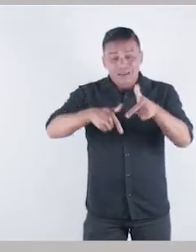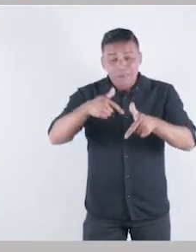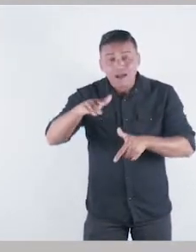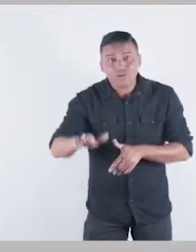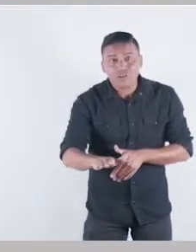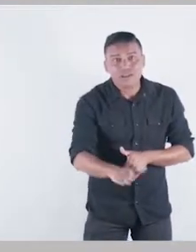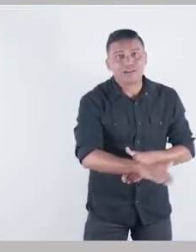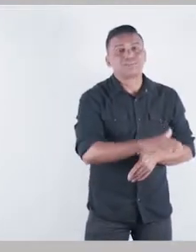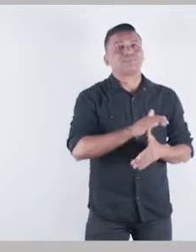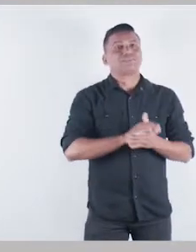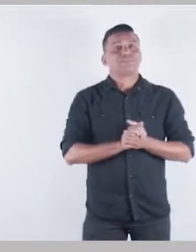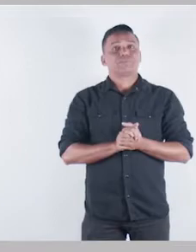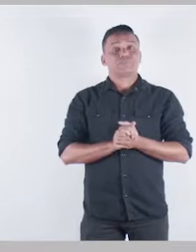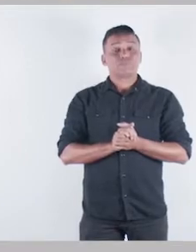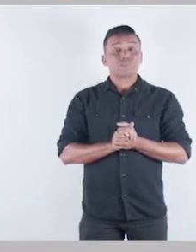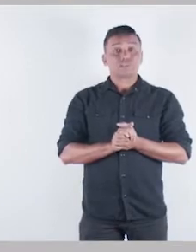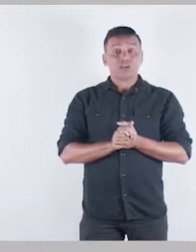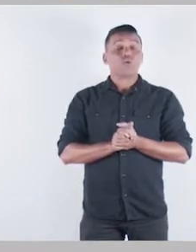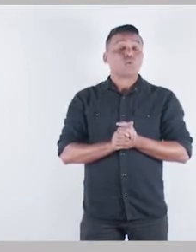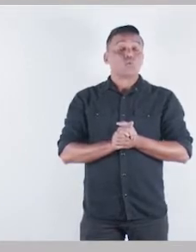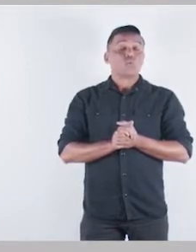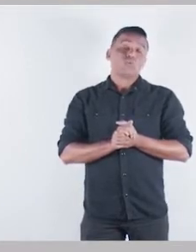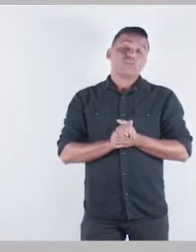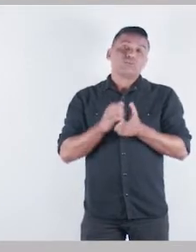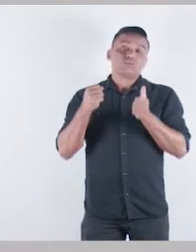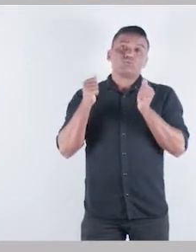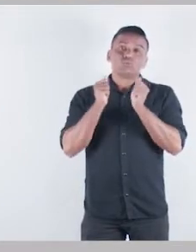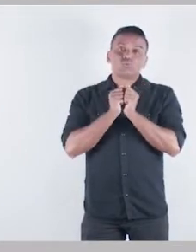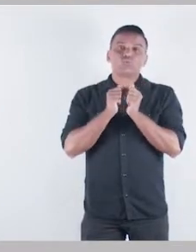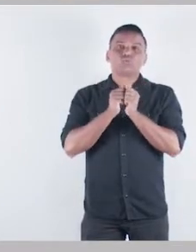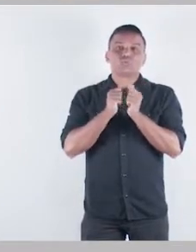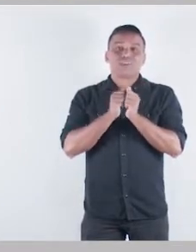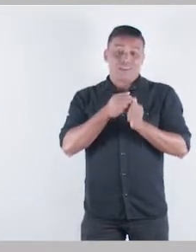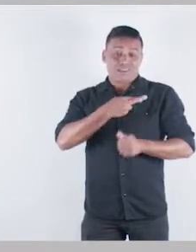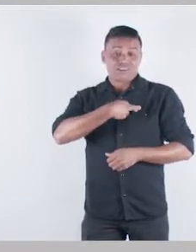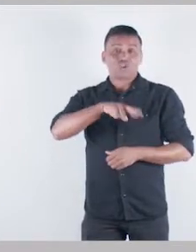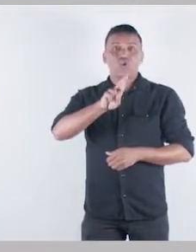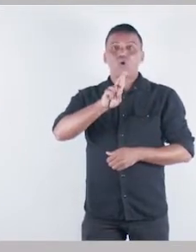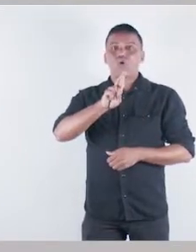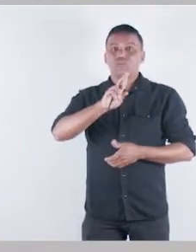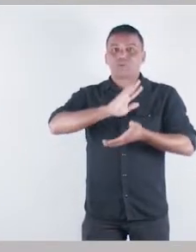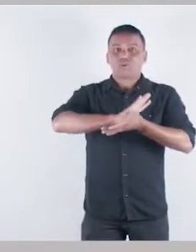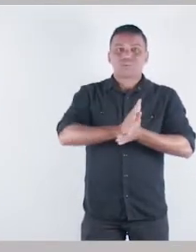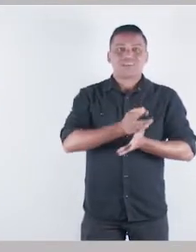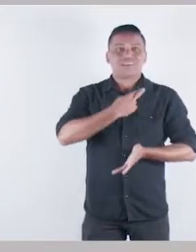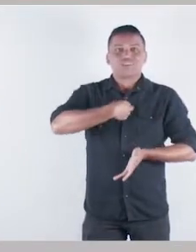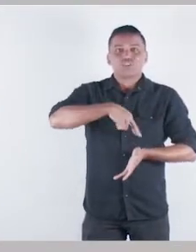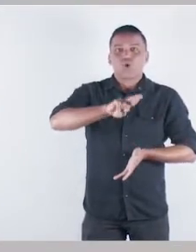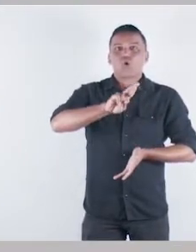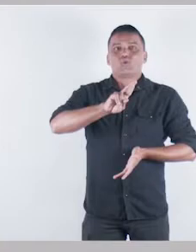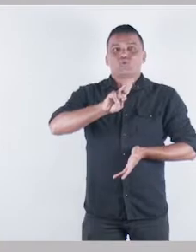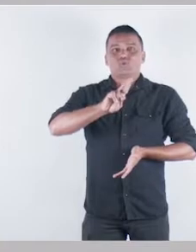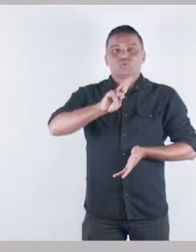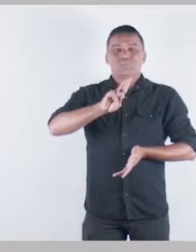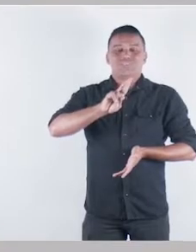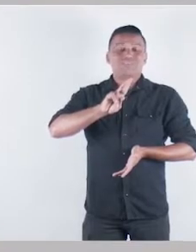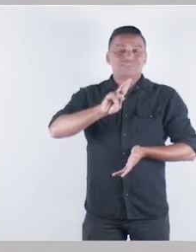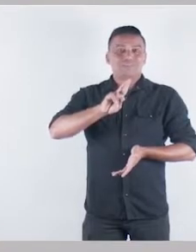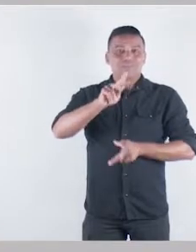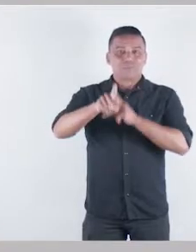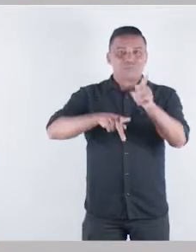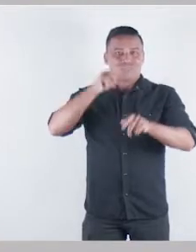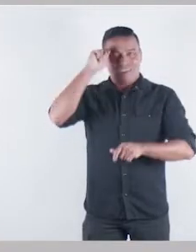pragmaticamente envolvidos no combate à intolerância religiosa, e esse livro é um pouco reflexo dessas minhas